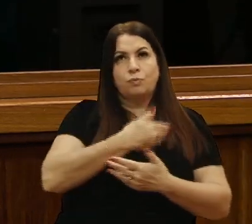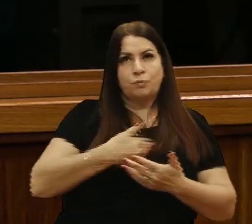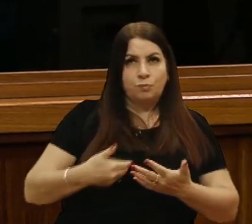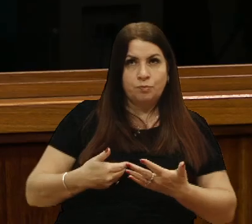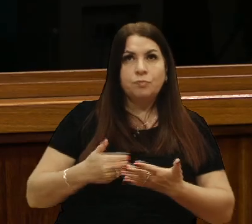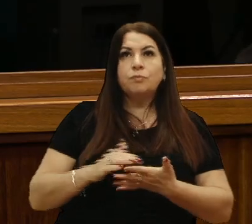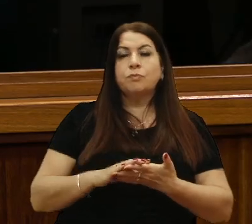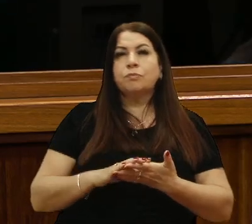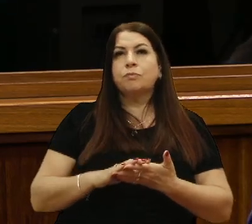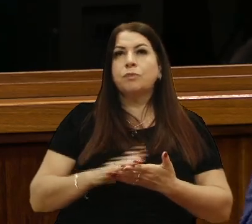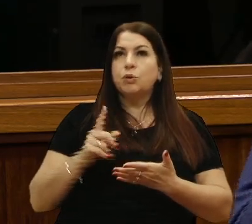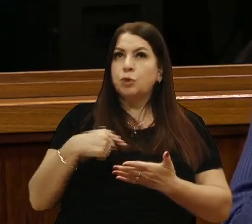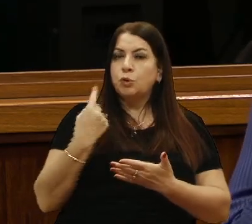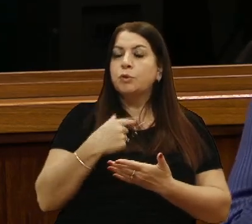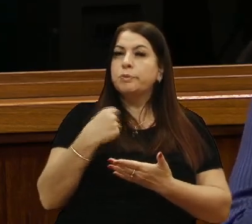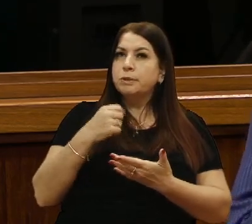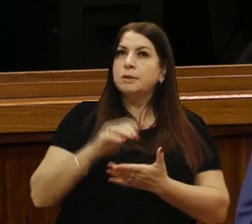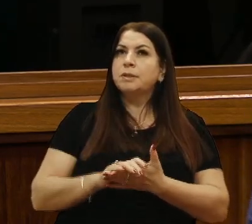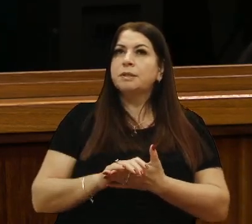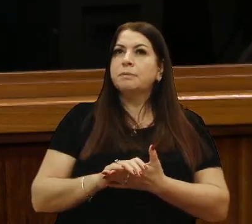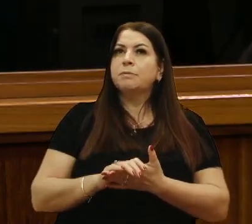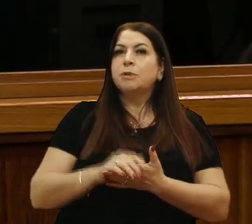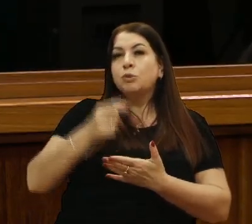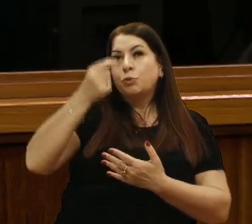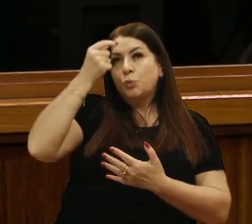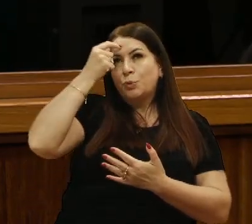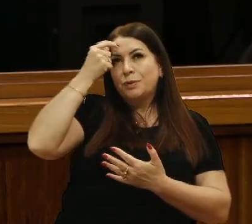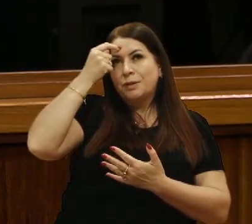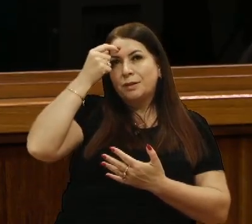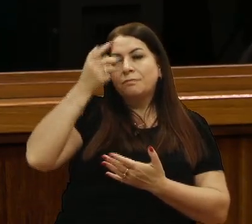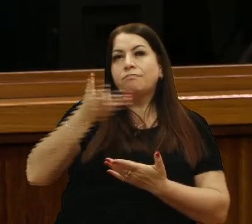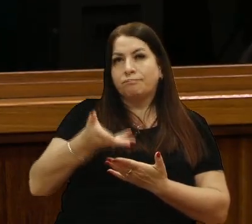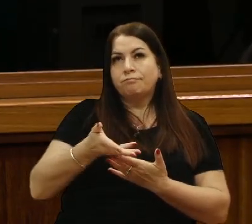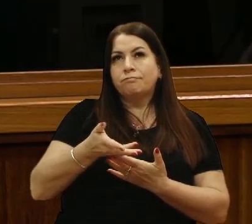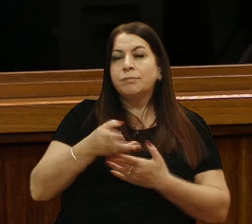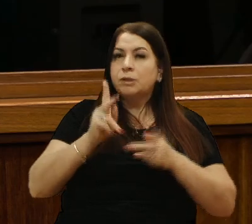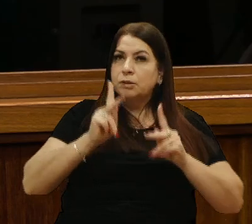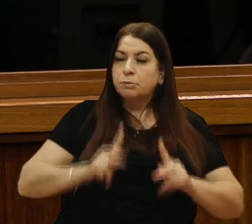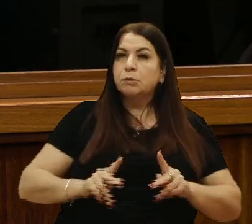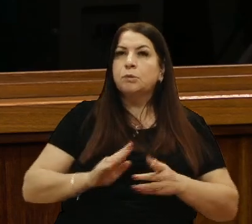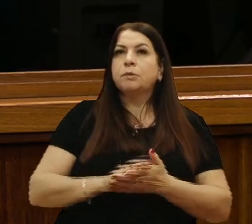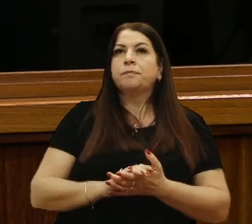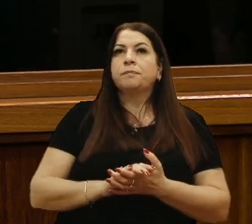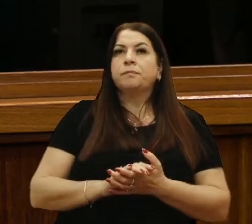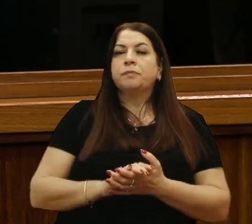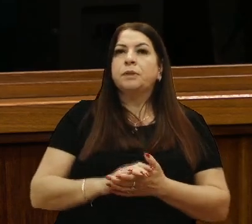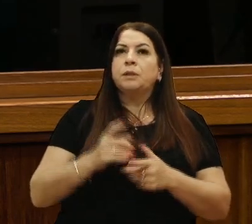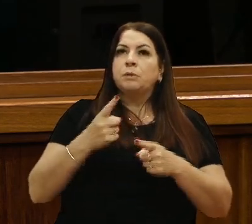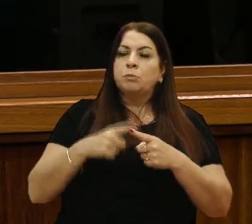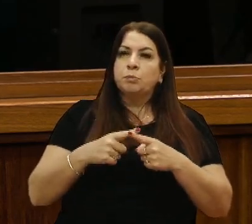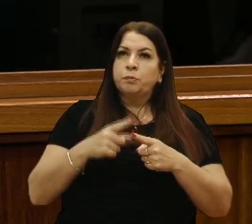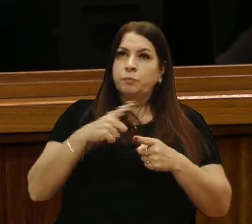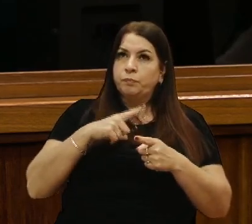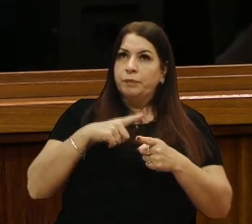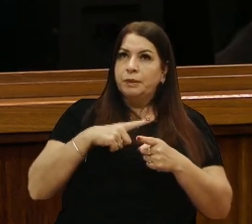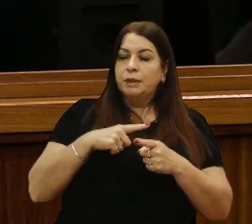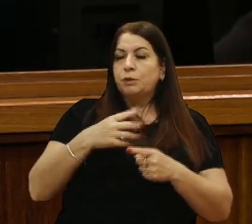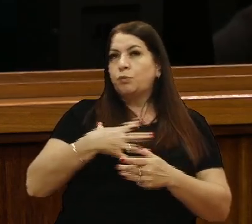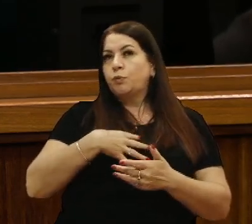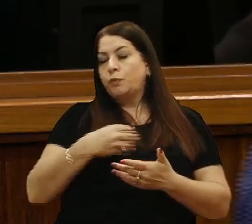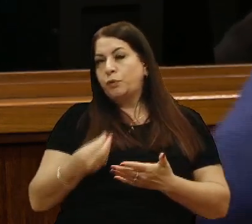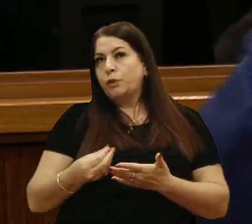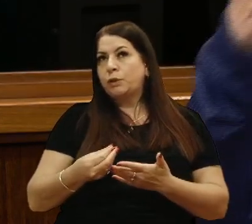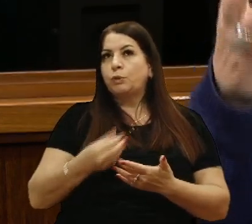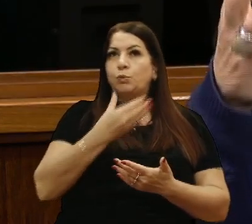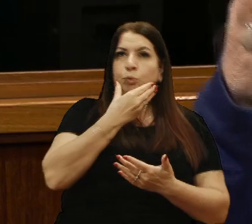públicas. E nós precisamos de conscientização das pessoas. Porque quem tem um filho,